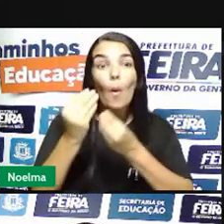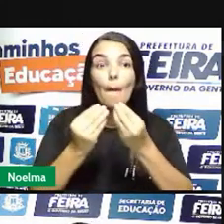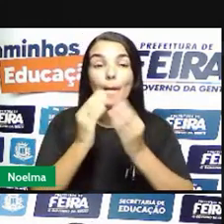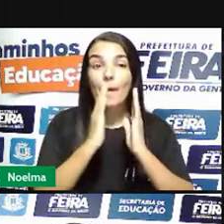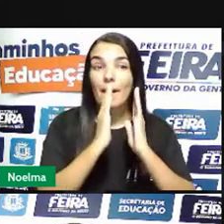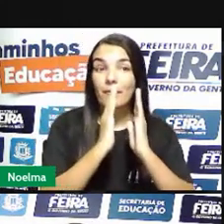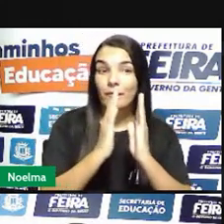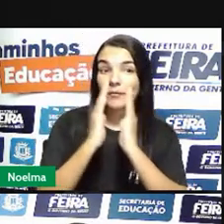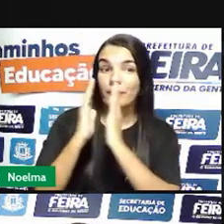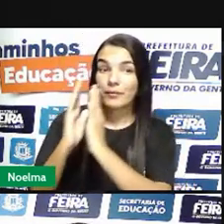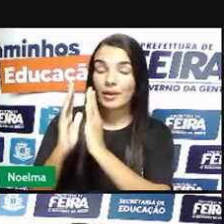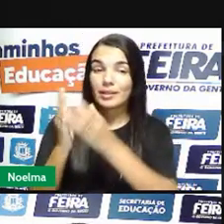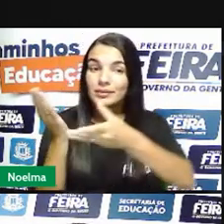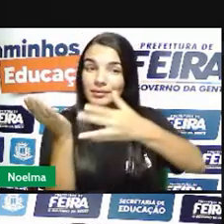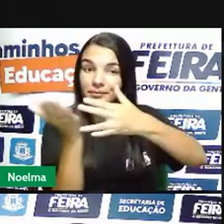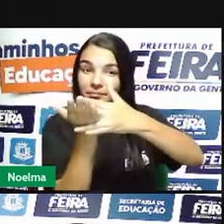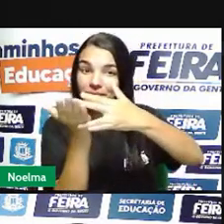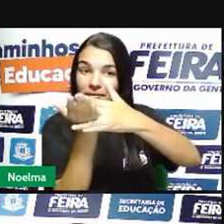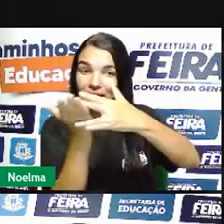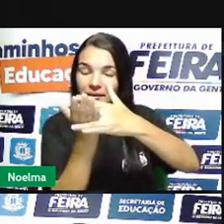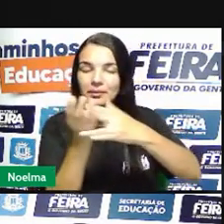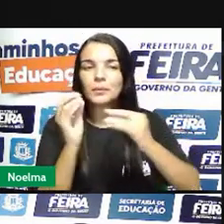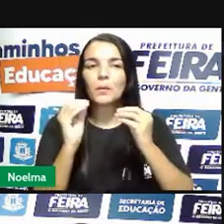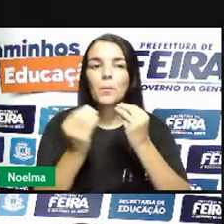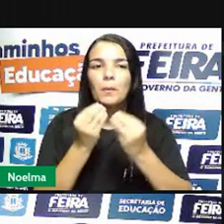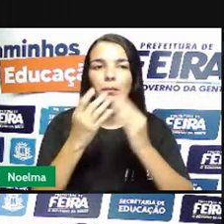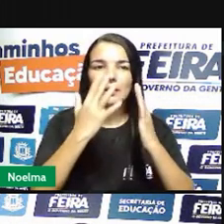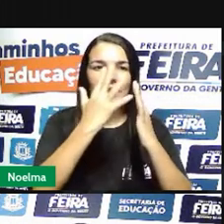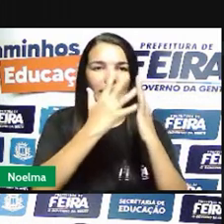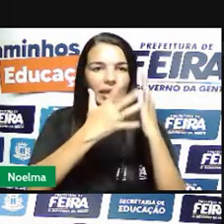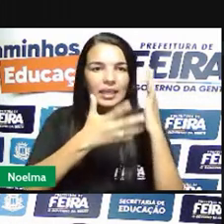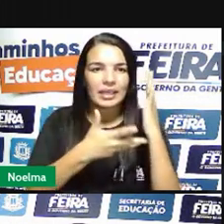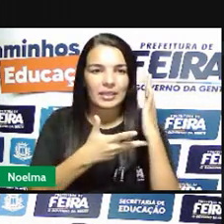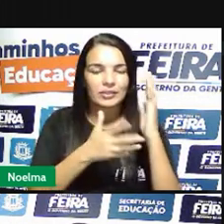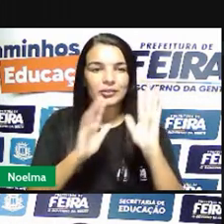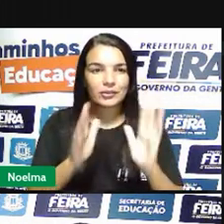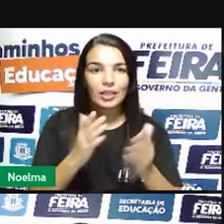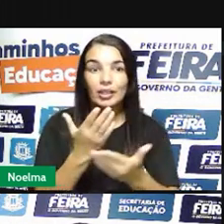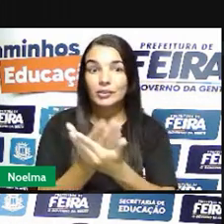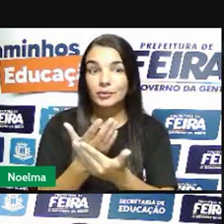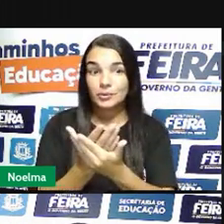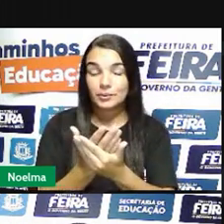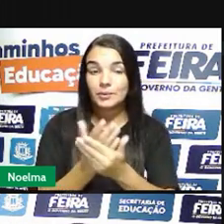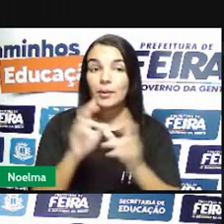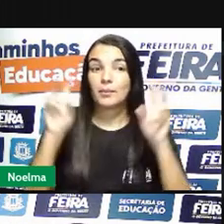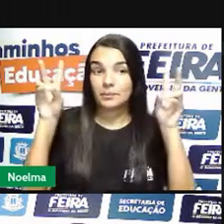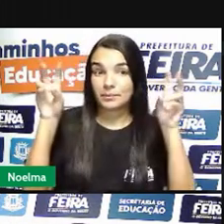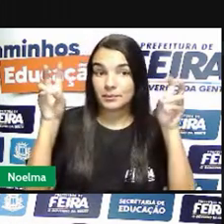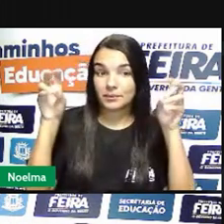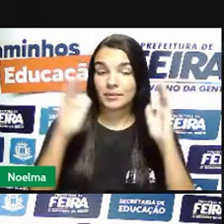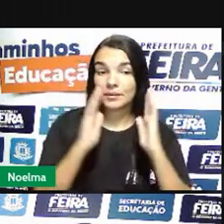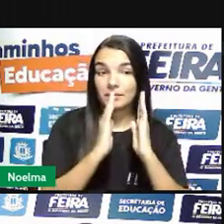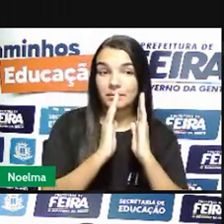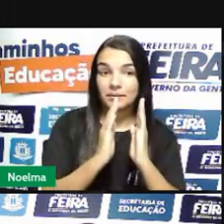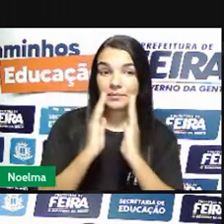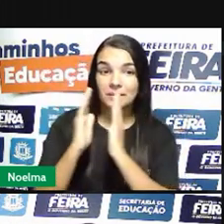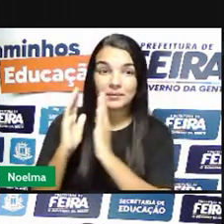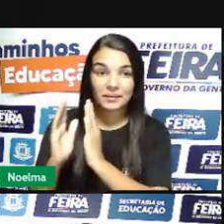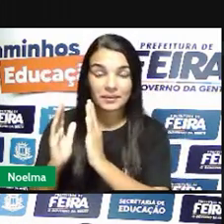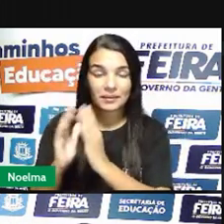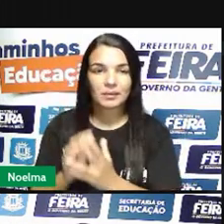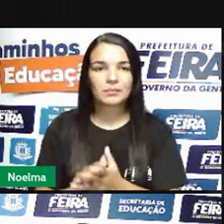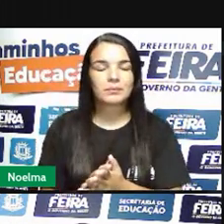e não é algumas das características que a gente estudou sobre o assunto ações né